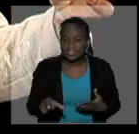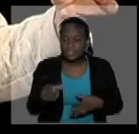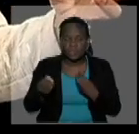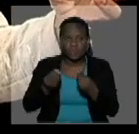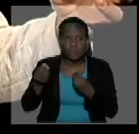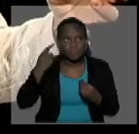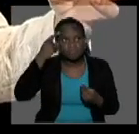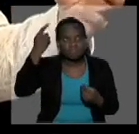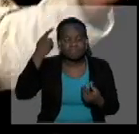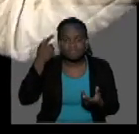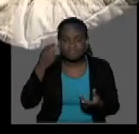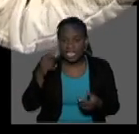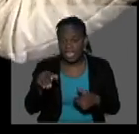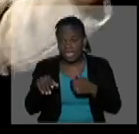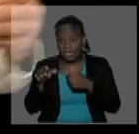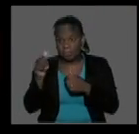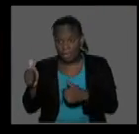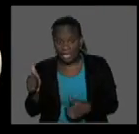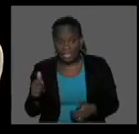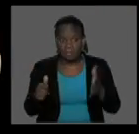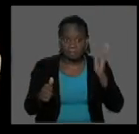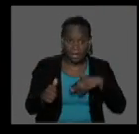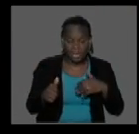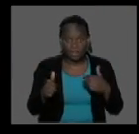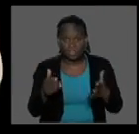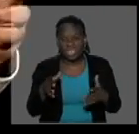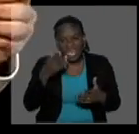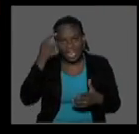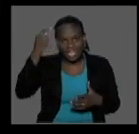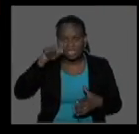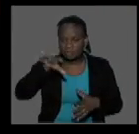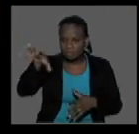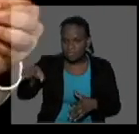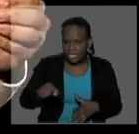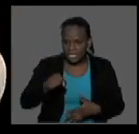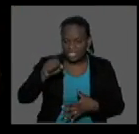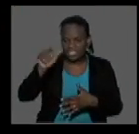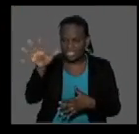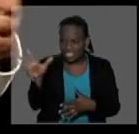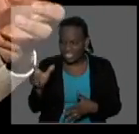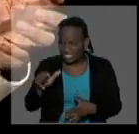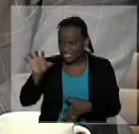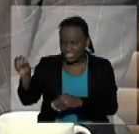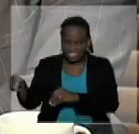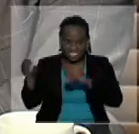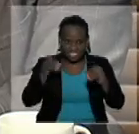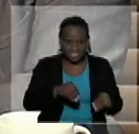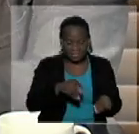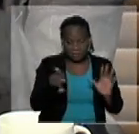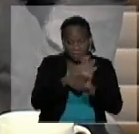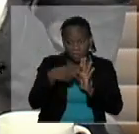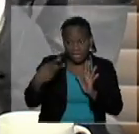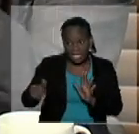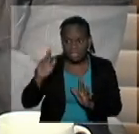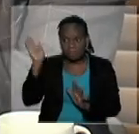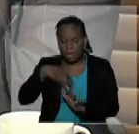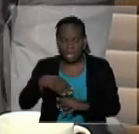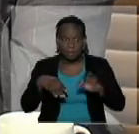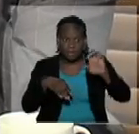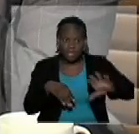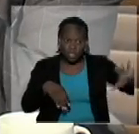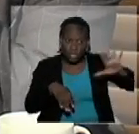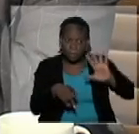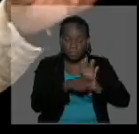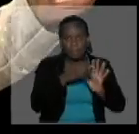corporificar essa ideia do bem e do mal. Então pega os africanos, sequestra... E aí tudo que vem do africano é mal, e tudo que vem da Europa...